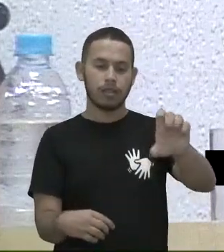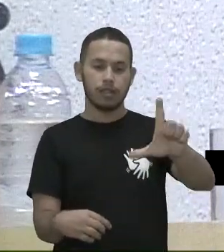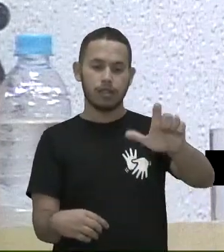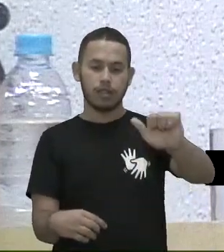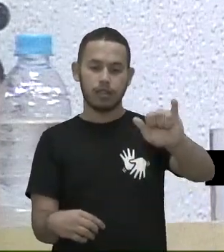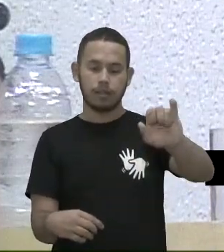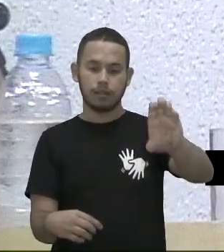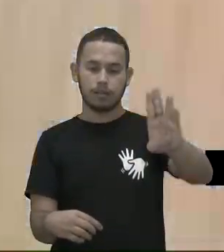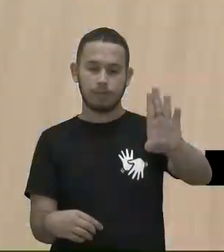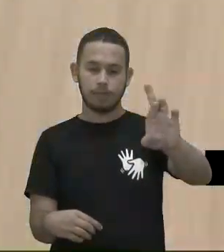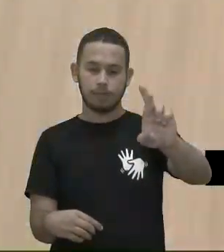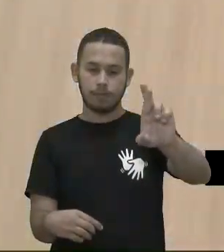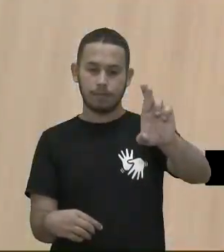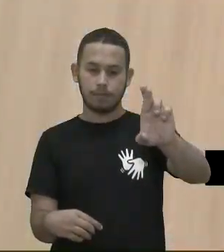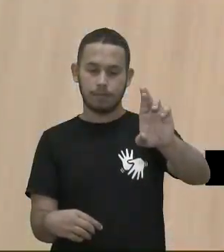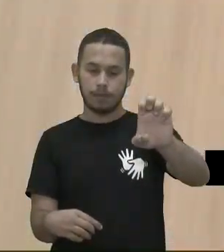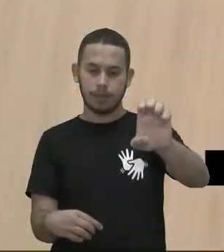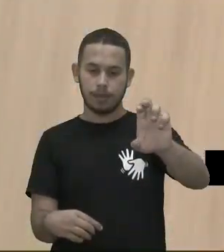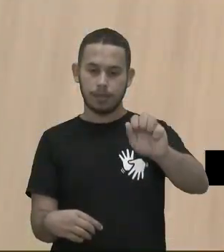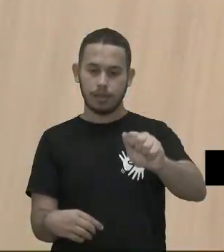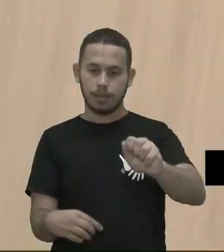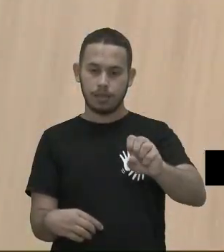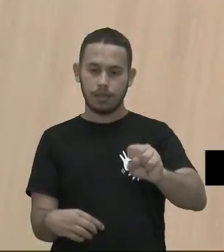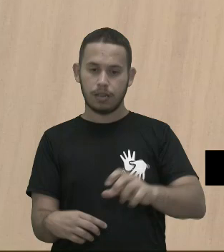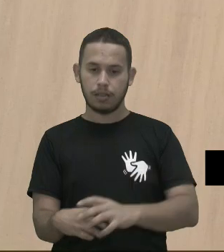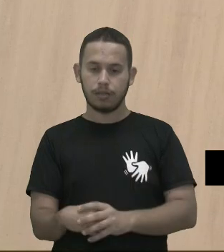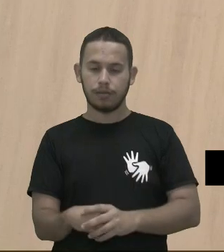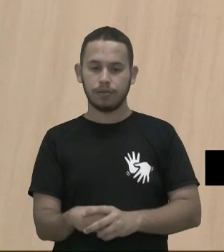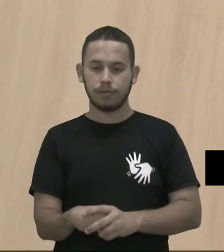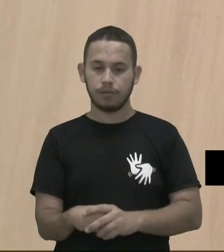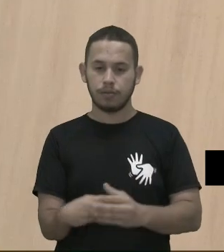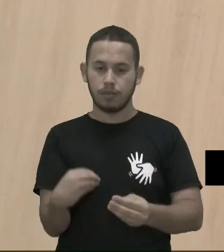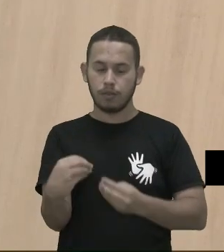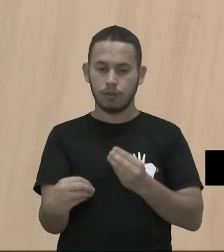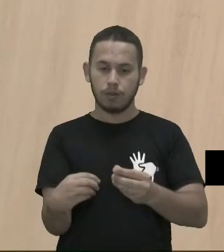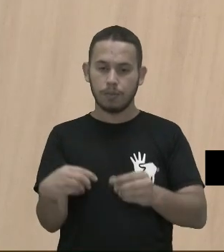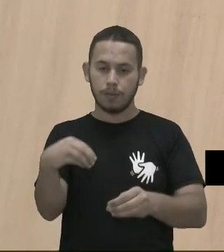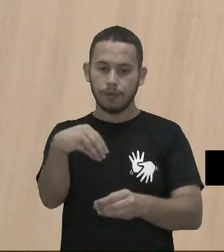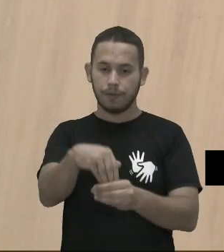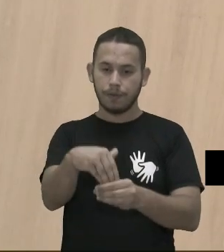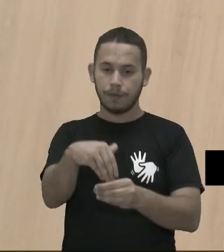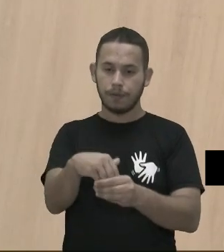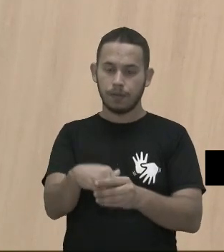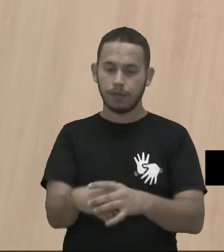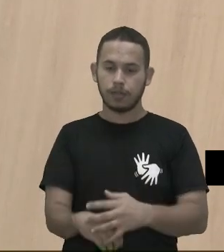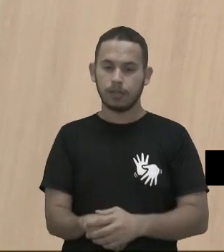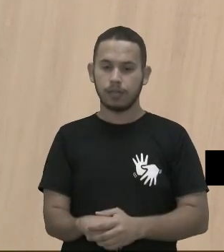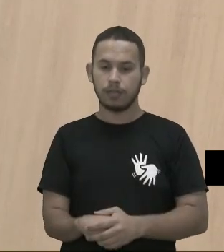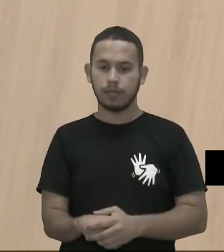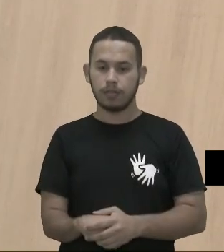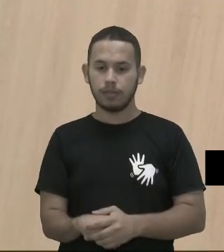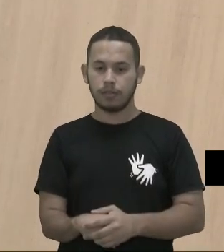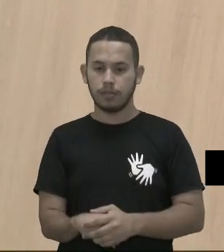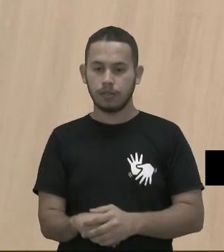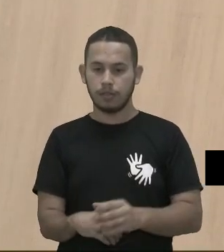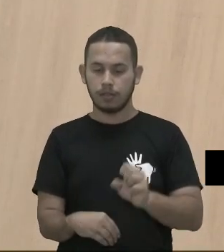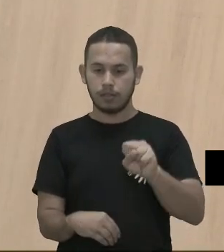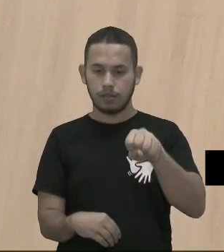votar. Sobre esse atestado médico, como vota vereador Serginho? Sim.